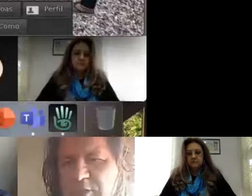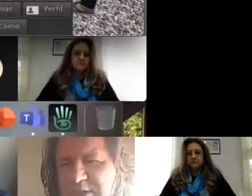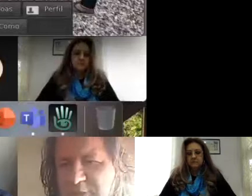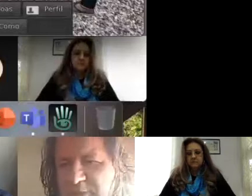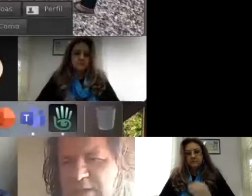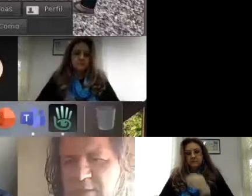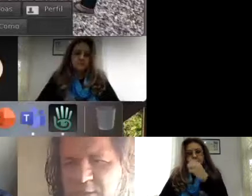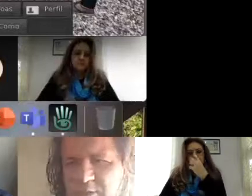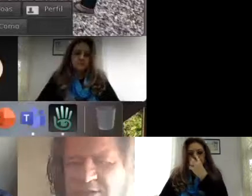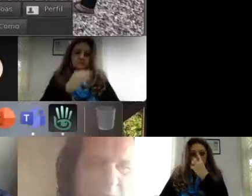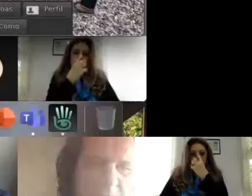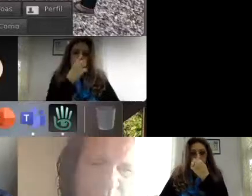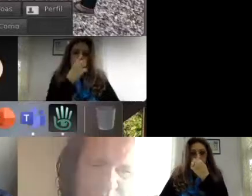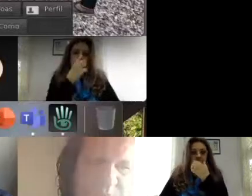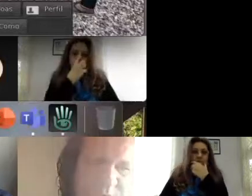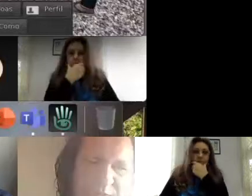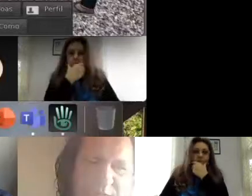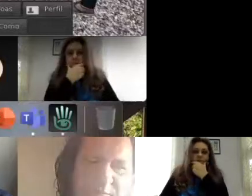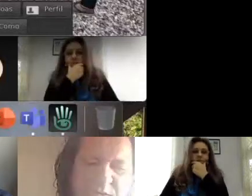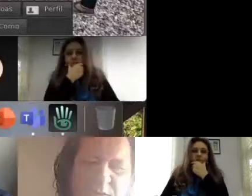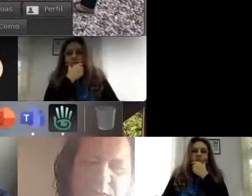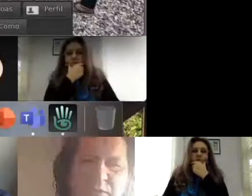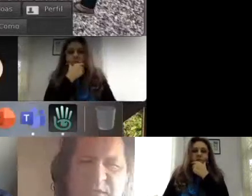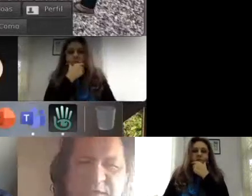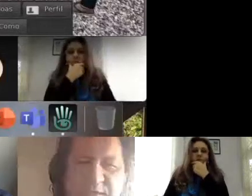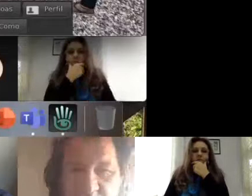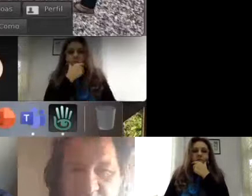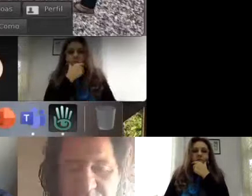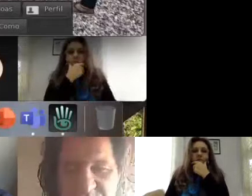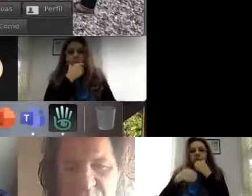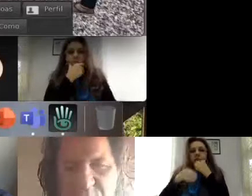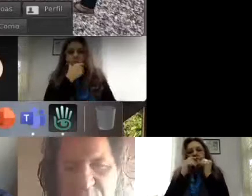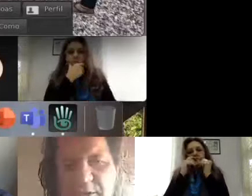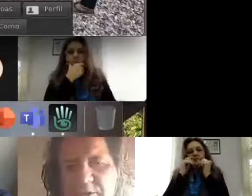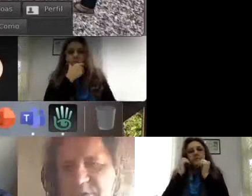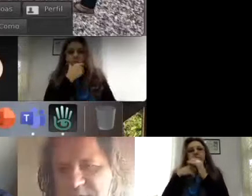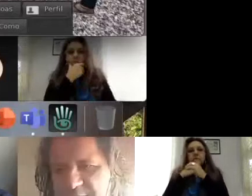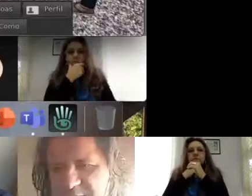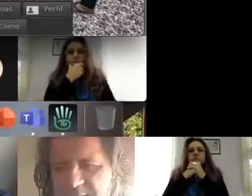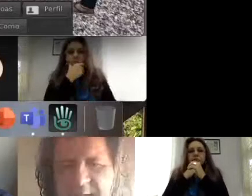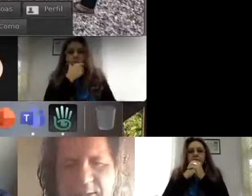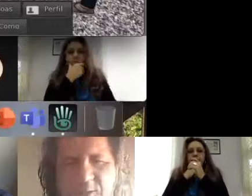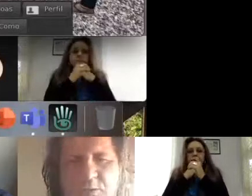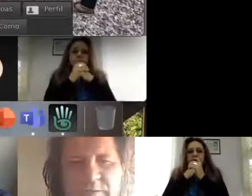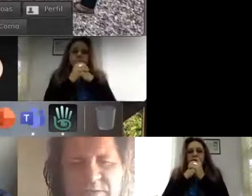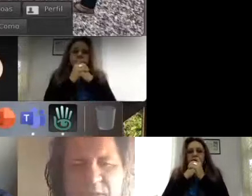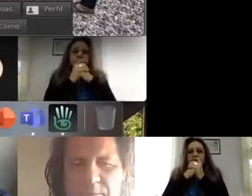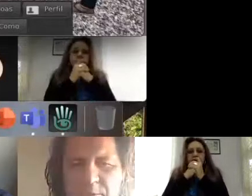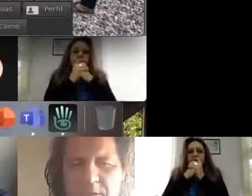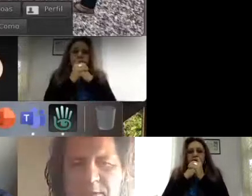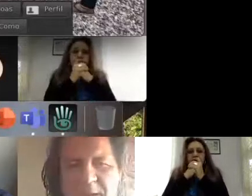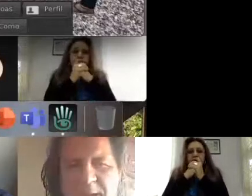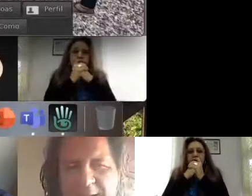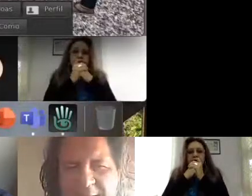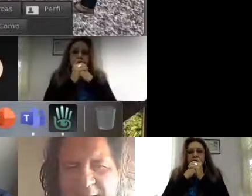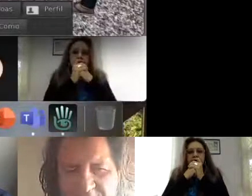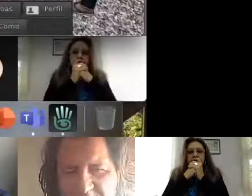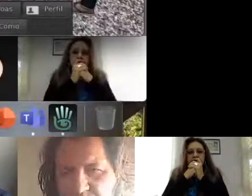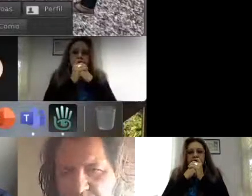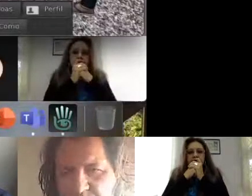Agora, em um contexto pandêmico, nos deparamos que os vírus também são atores sociais. São atores sociais muito poderosos. Como vimos, tem o poder